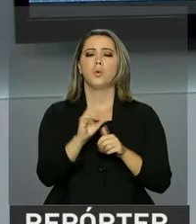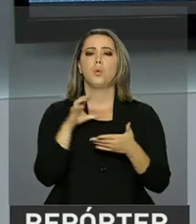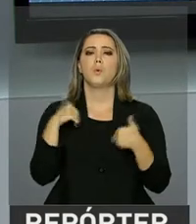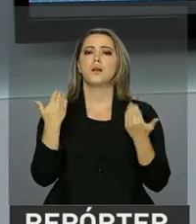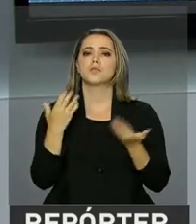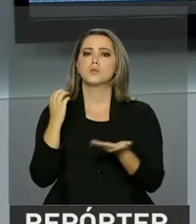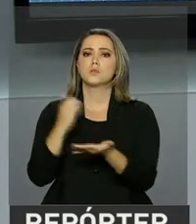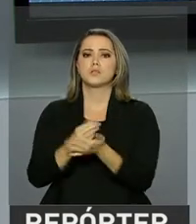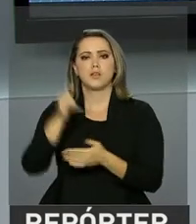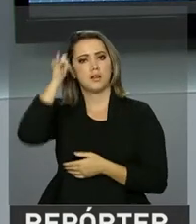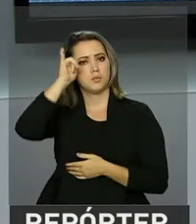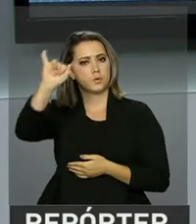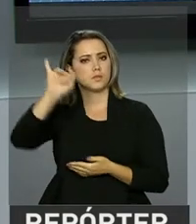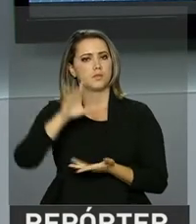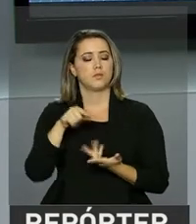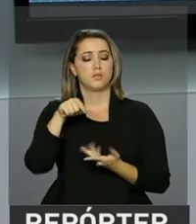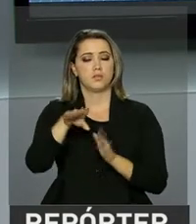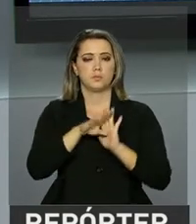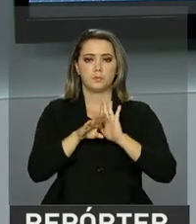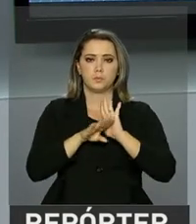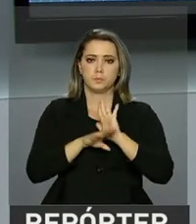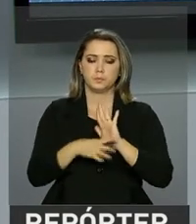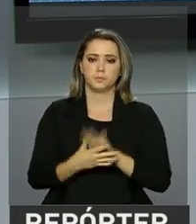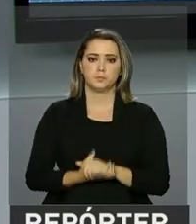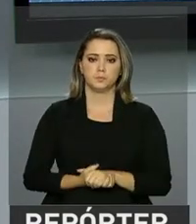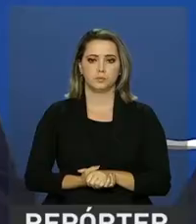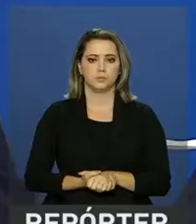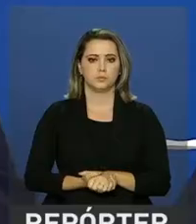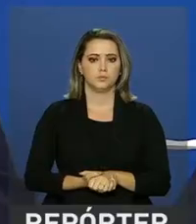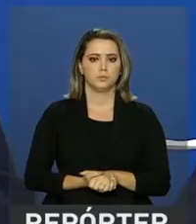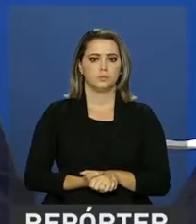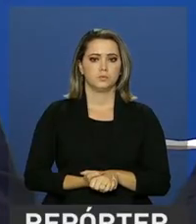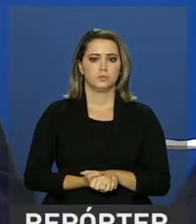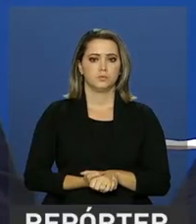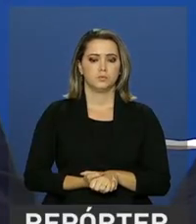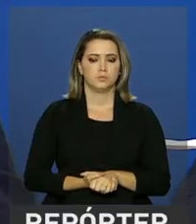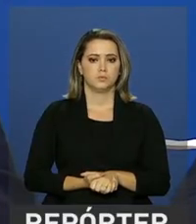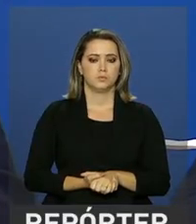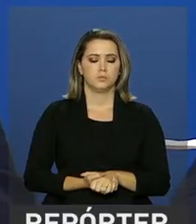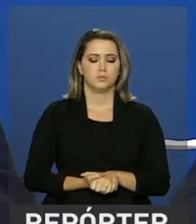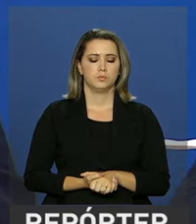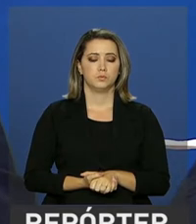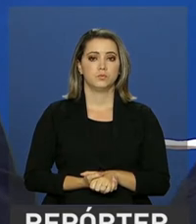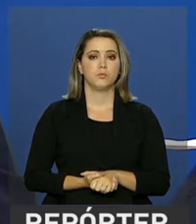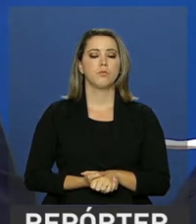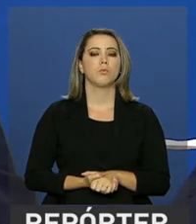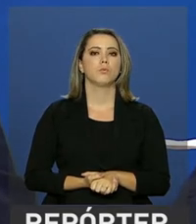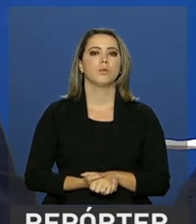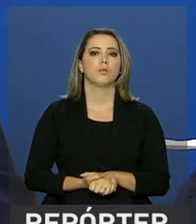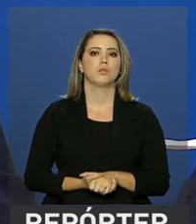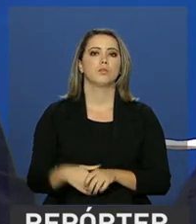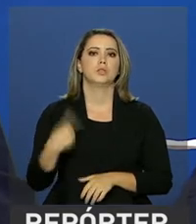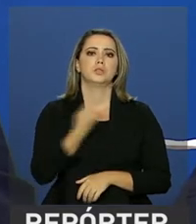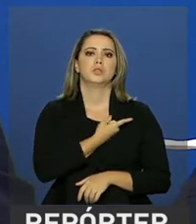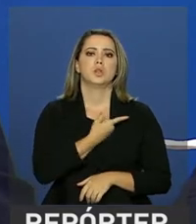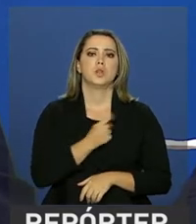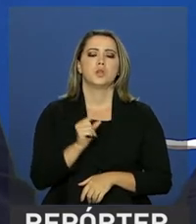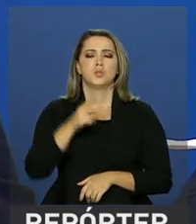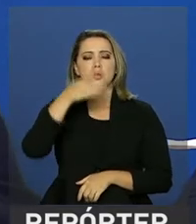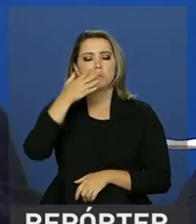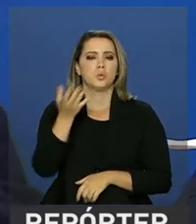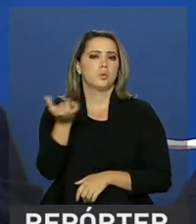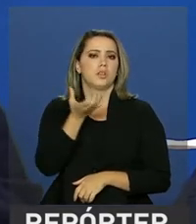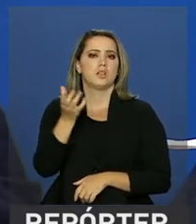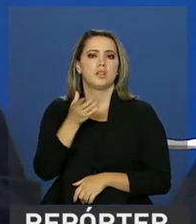vão ser combatidos nessa fase do plano nós não estamos preocupados com várias o